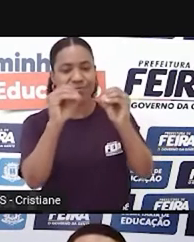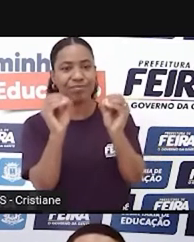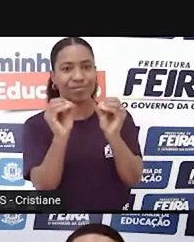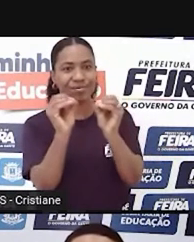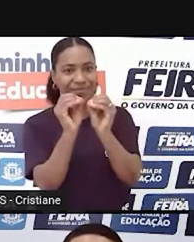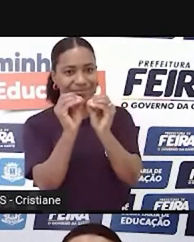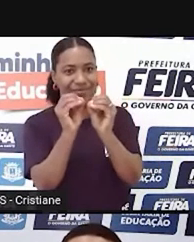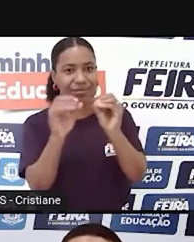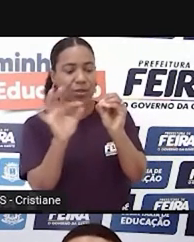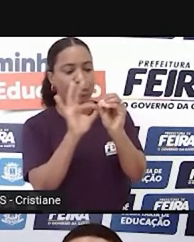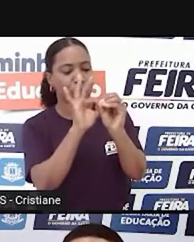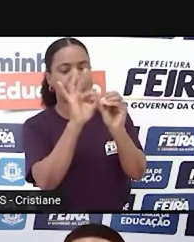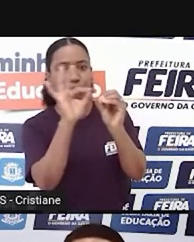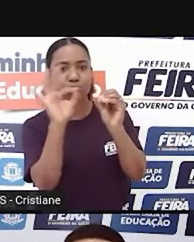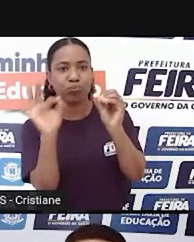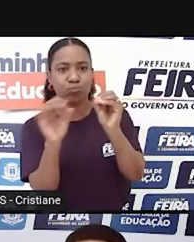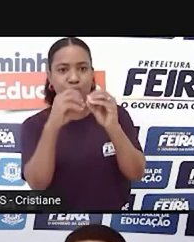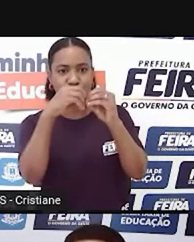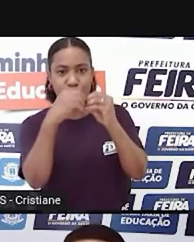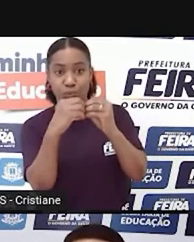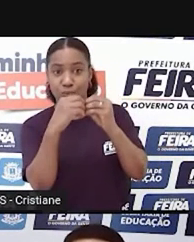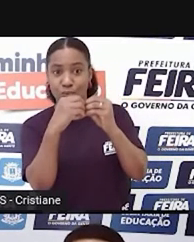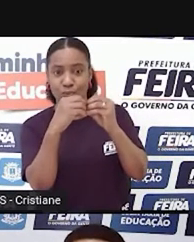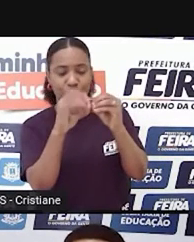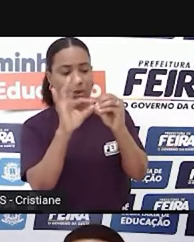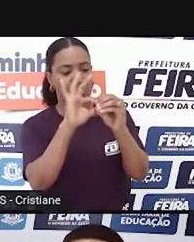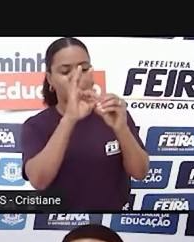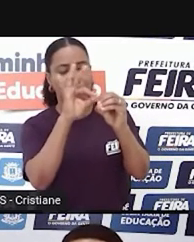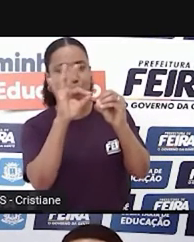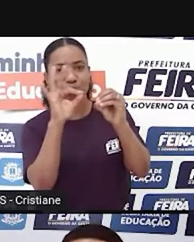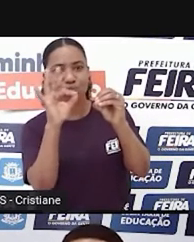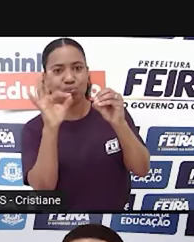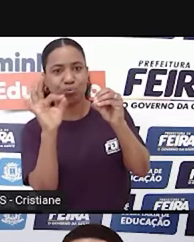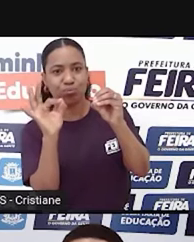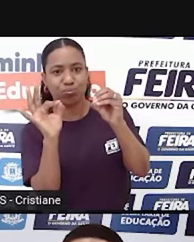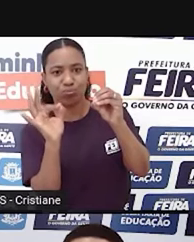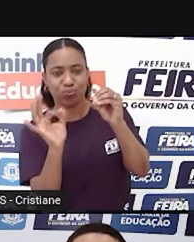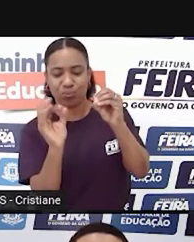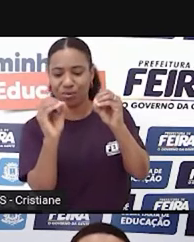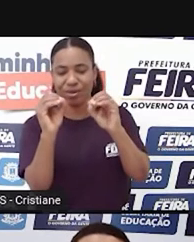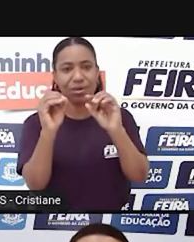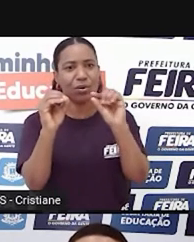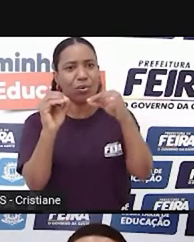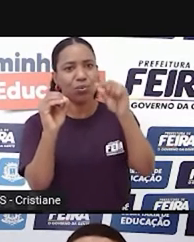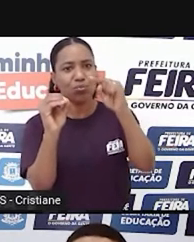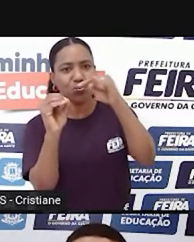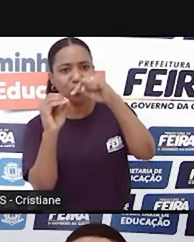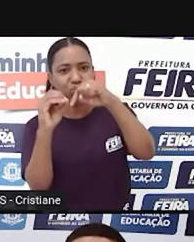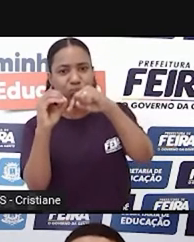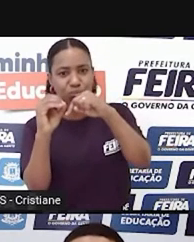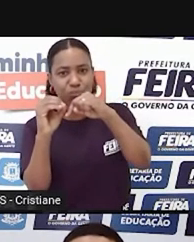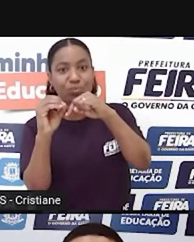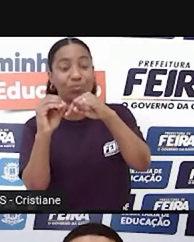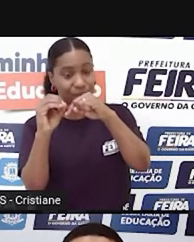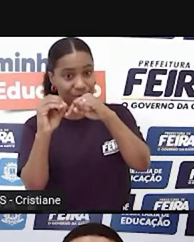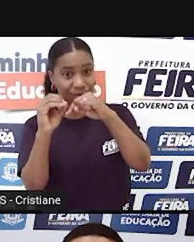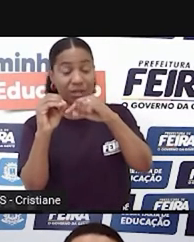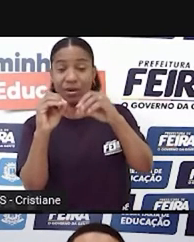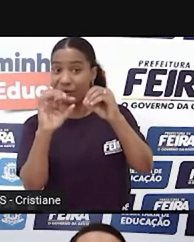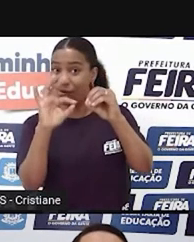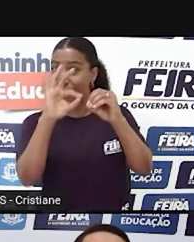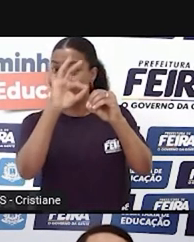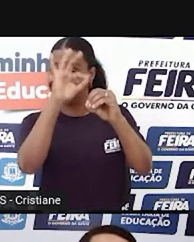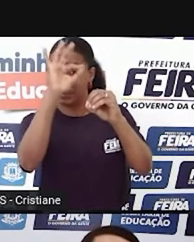longo, chamado ducto deferente. Ele vai subir aqui por dentro da cavidade abdominal, vai passar lá por cima da